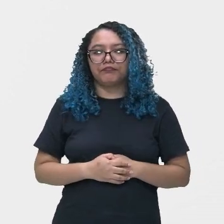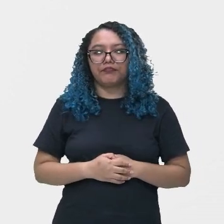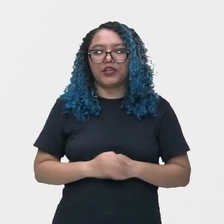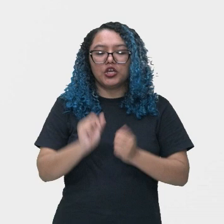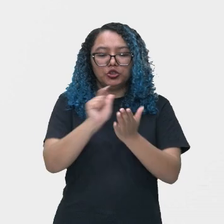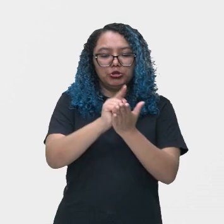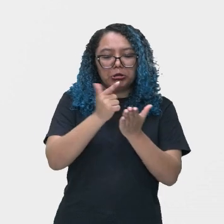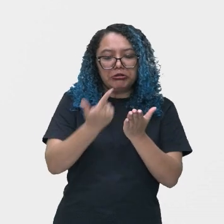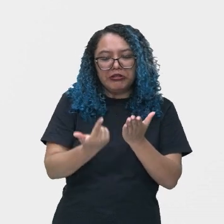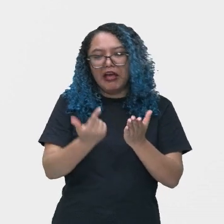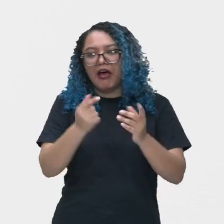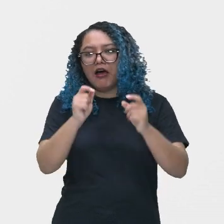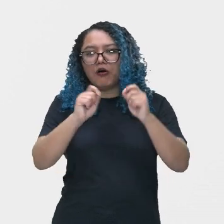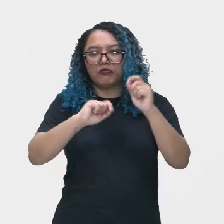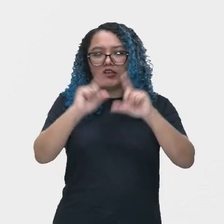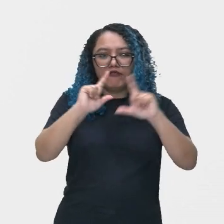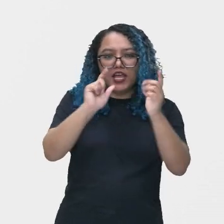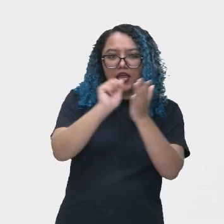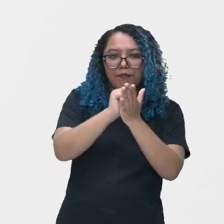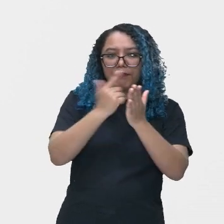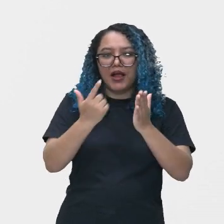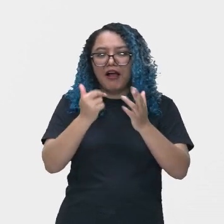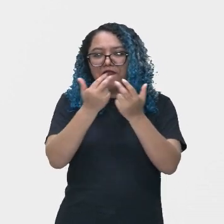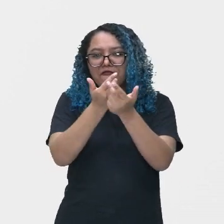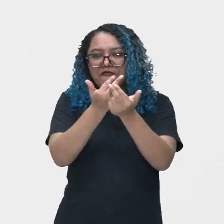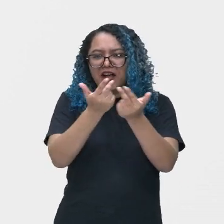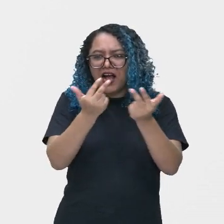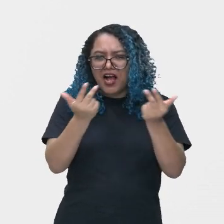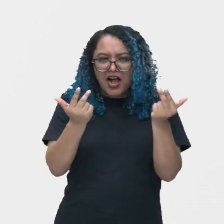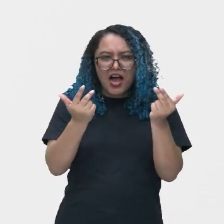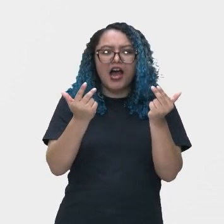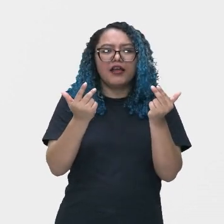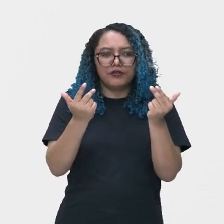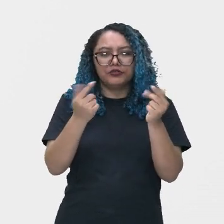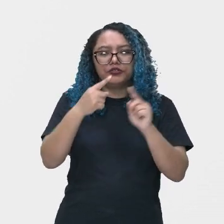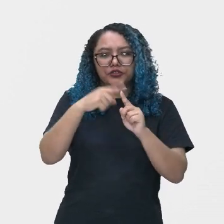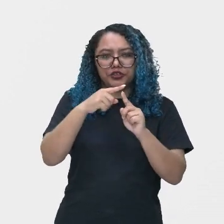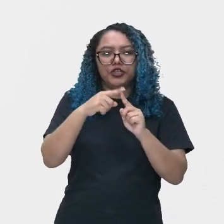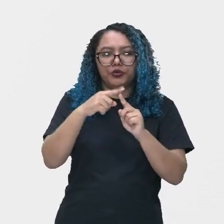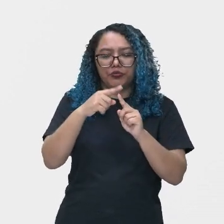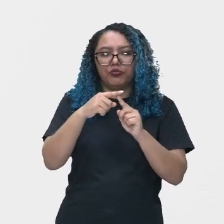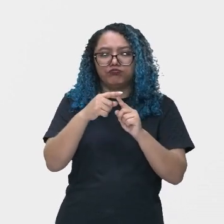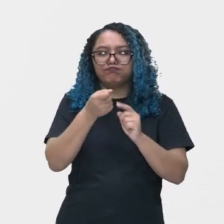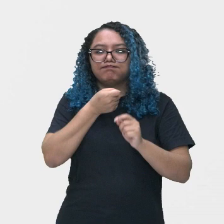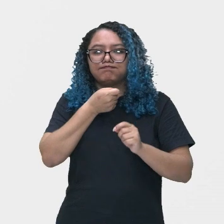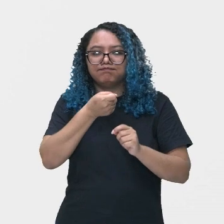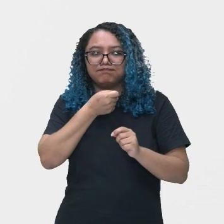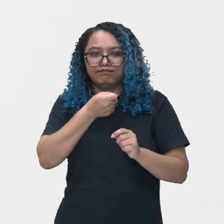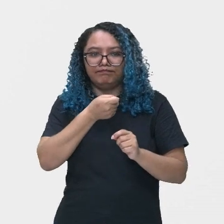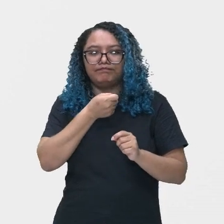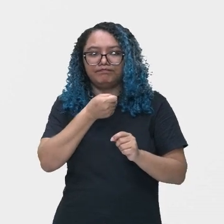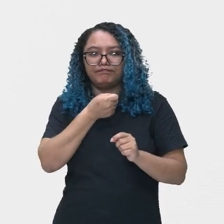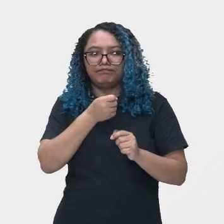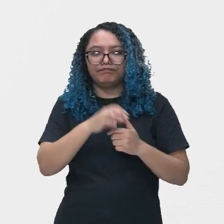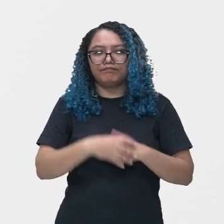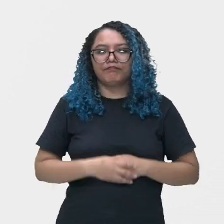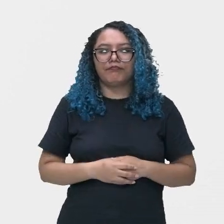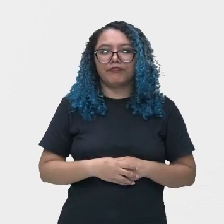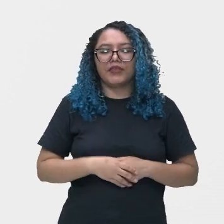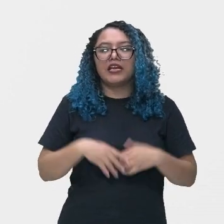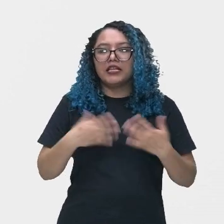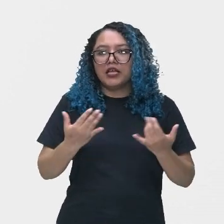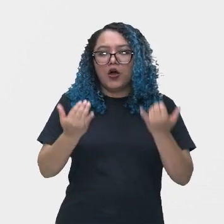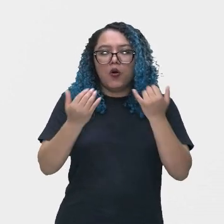meios jornalísticos, ok? Tá, então, em geral, as notícias falsas são